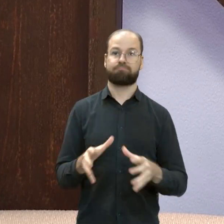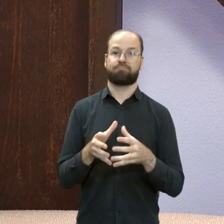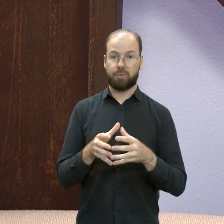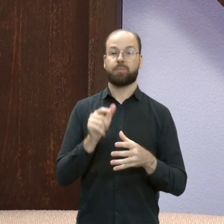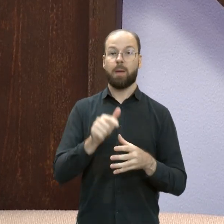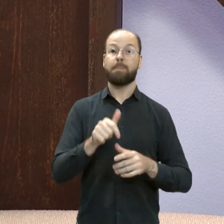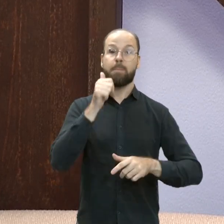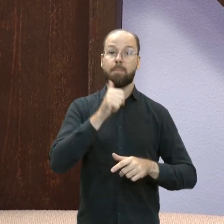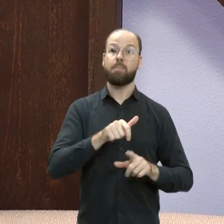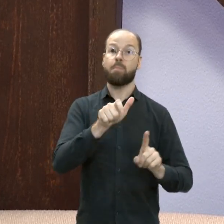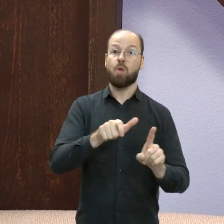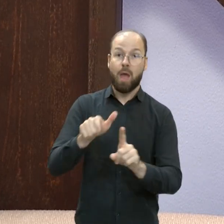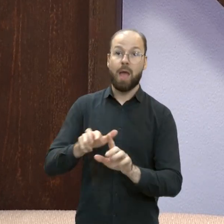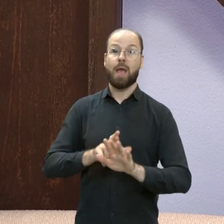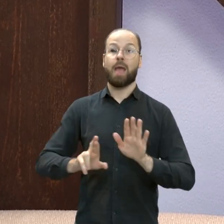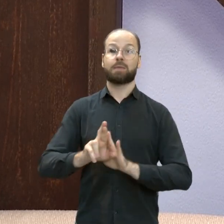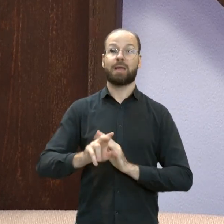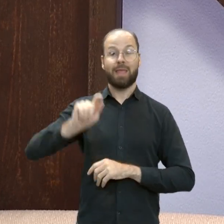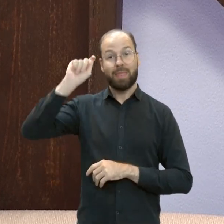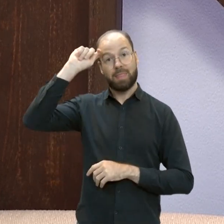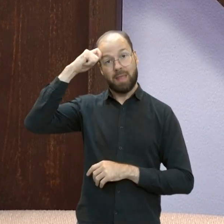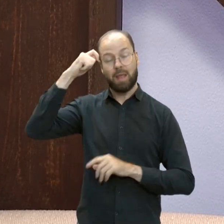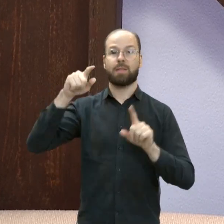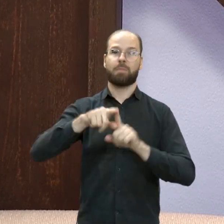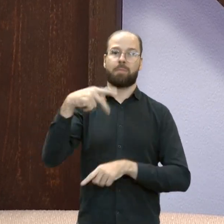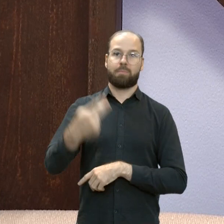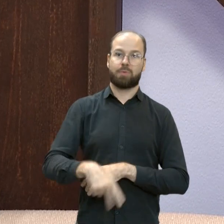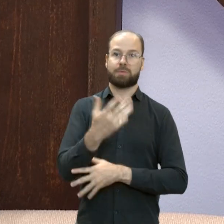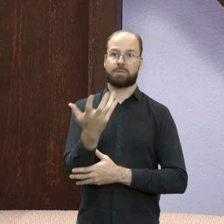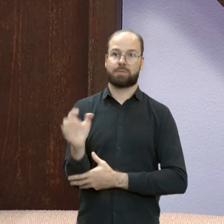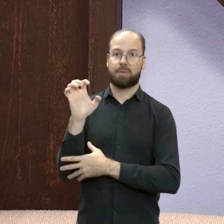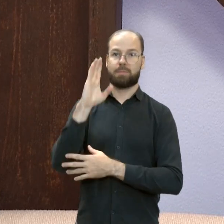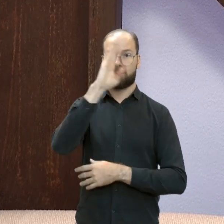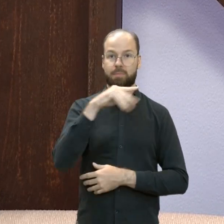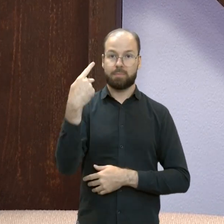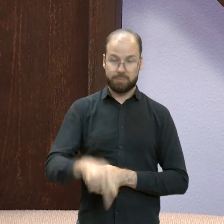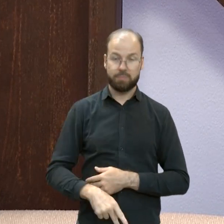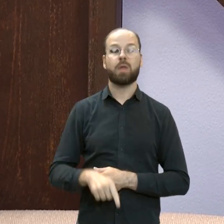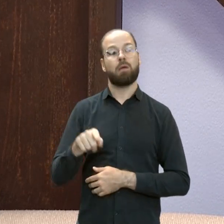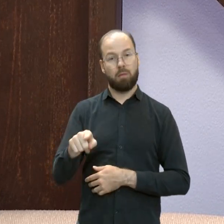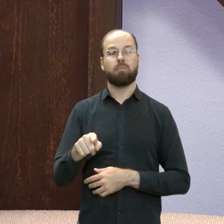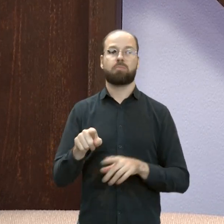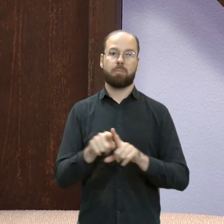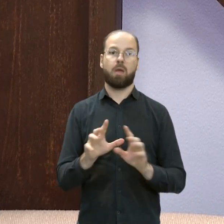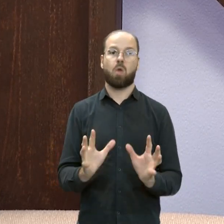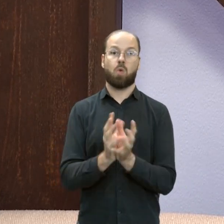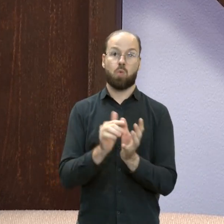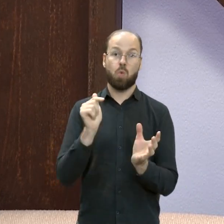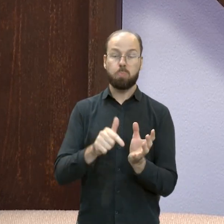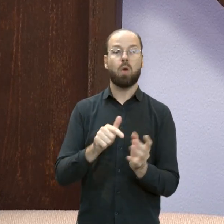mulheres negras e indígenas do Cerrado brasileiro, né? E não só isso também, a Gira ela funciona sobretudo